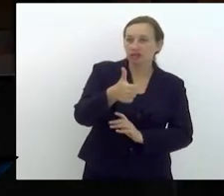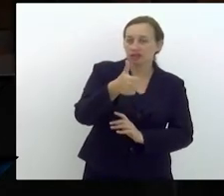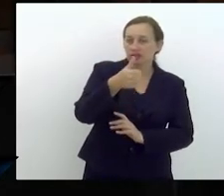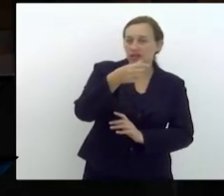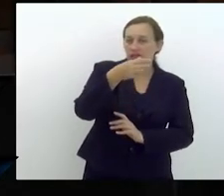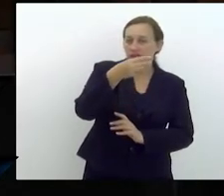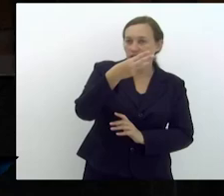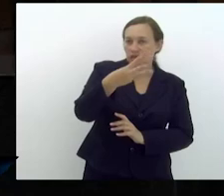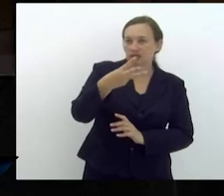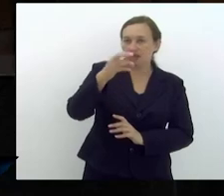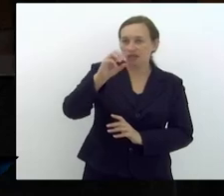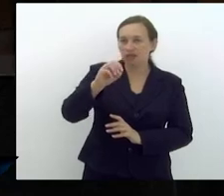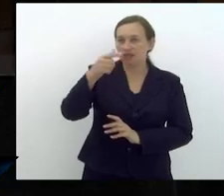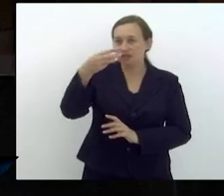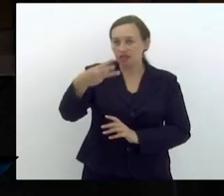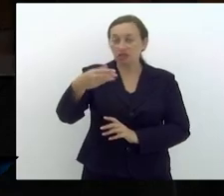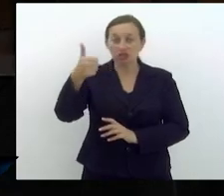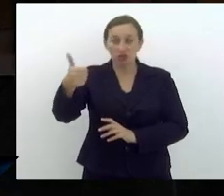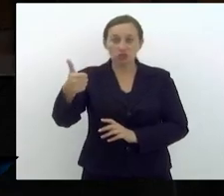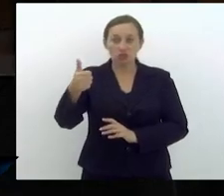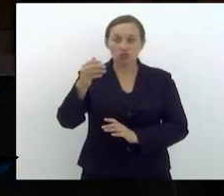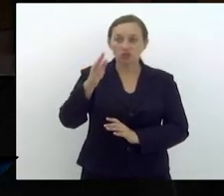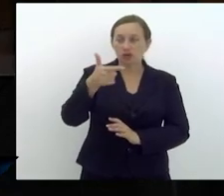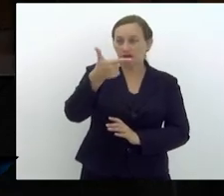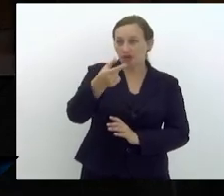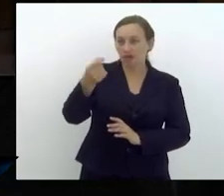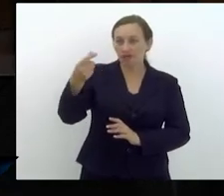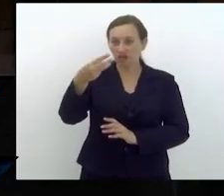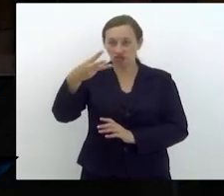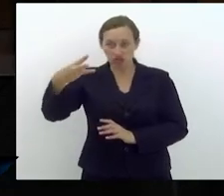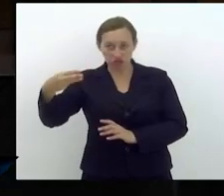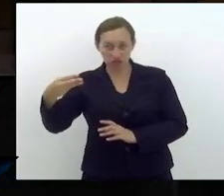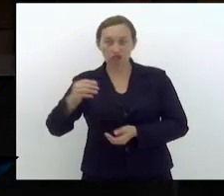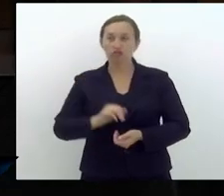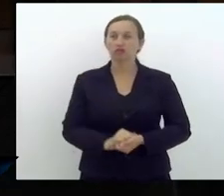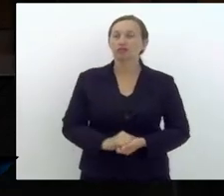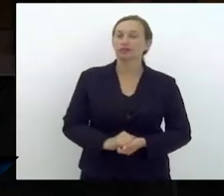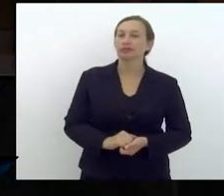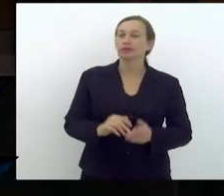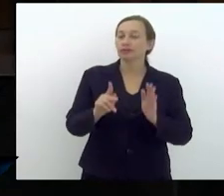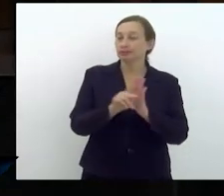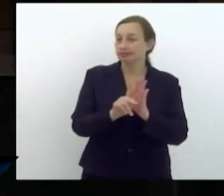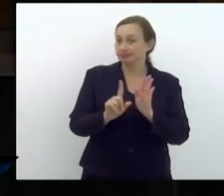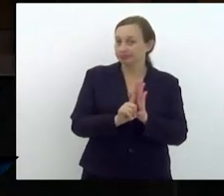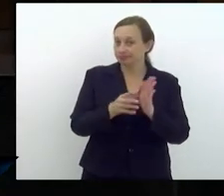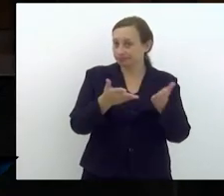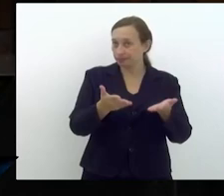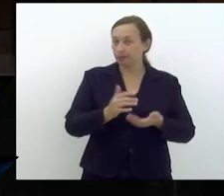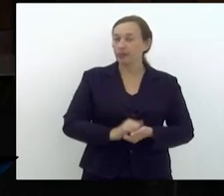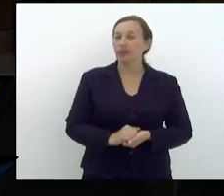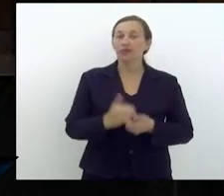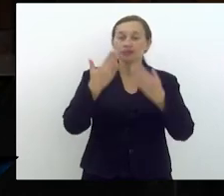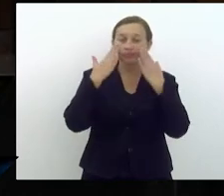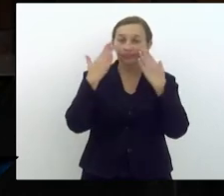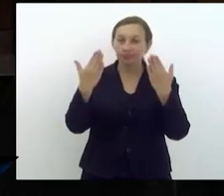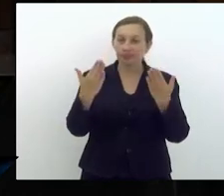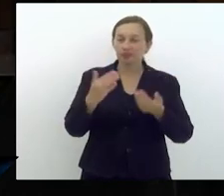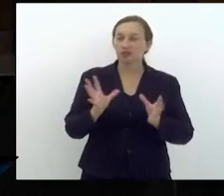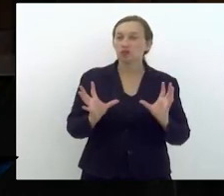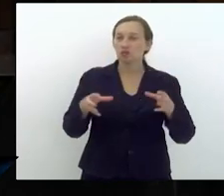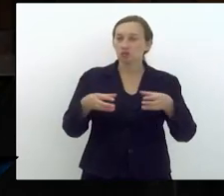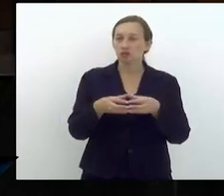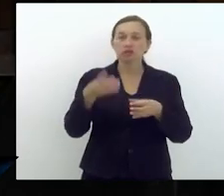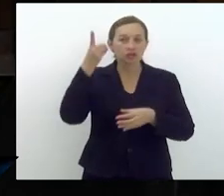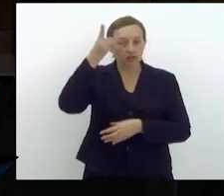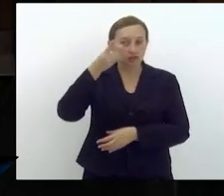331/23 que eu registrei hoje na sessão plenária projeto esse que apresentamos em conjunto